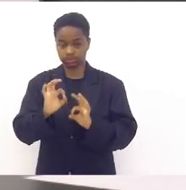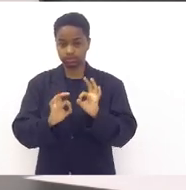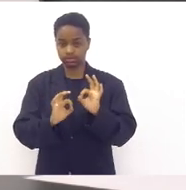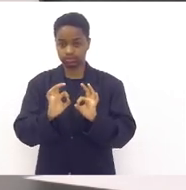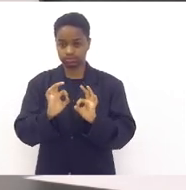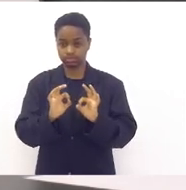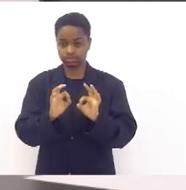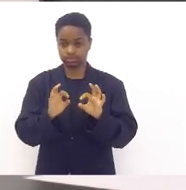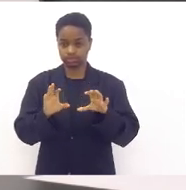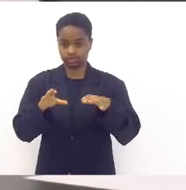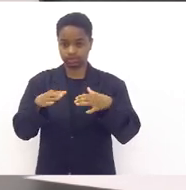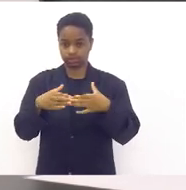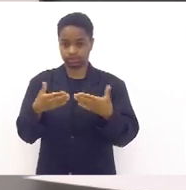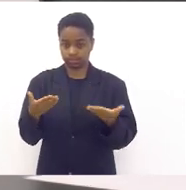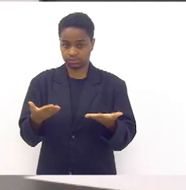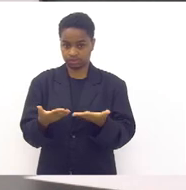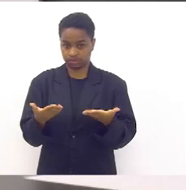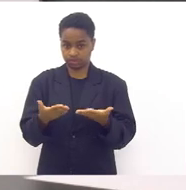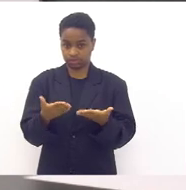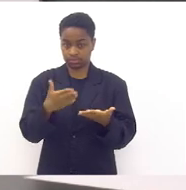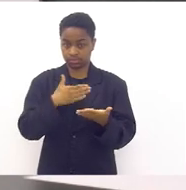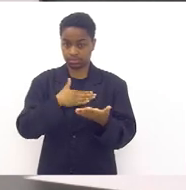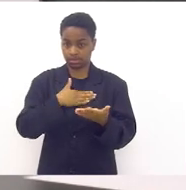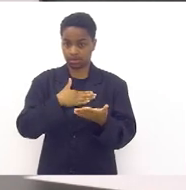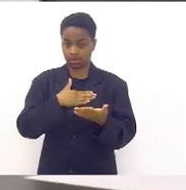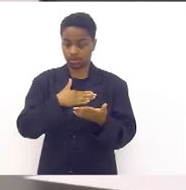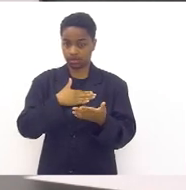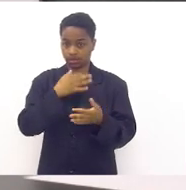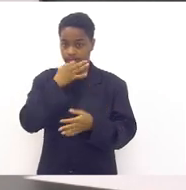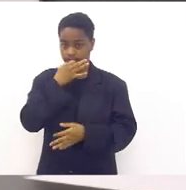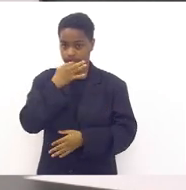essa comissão, na minha visão, eu acho que